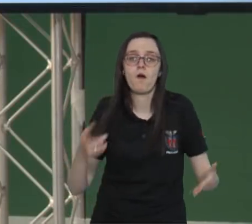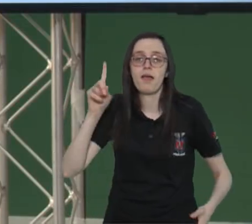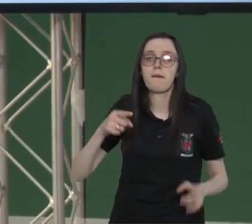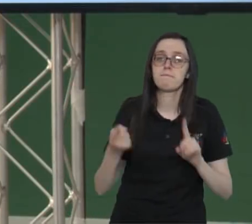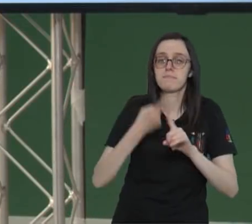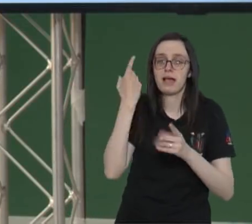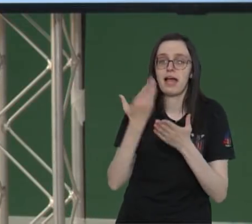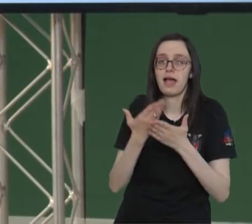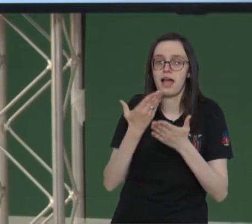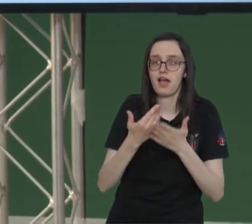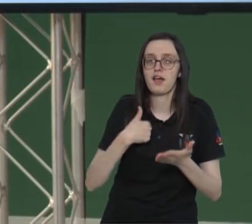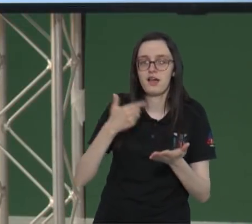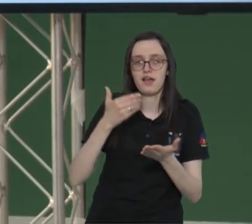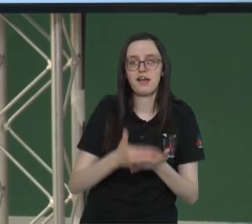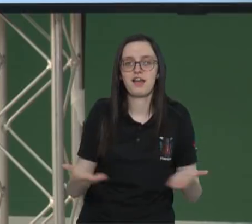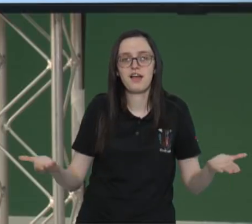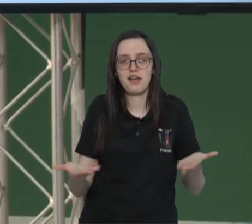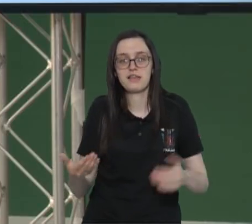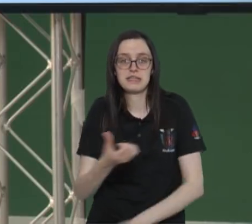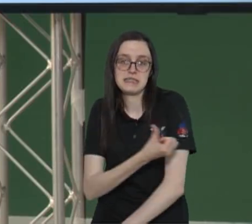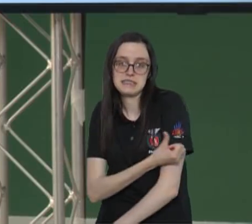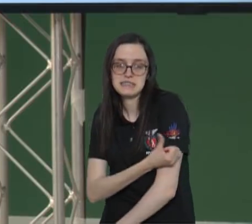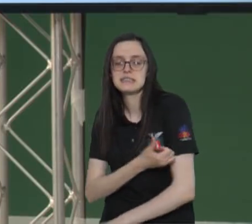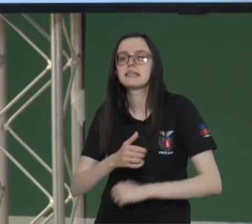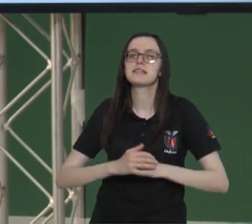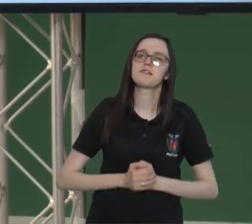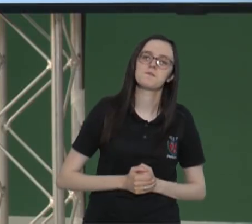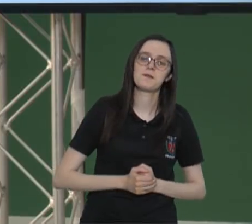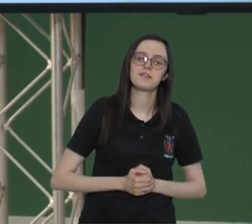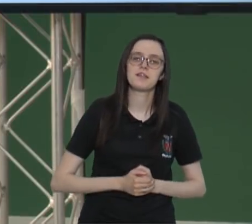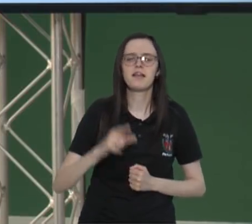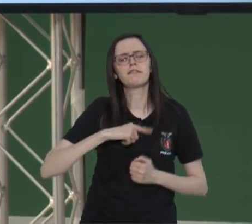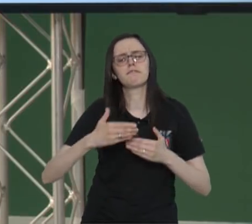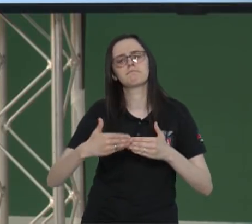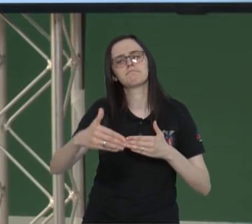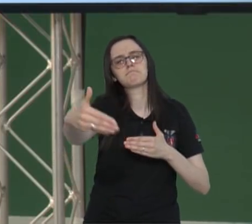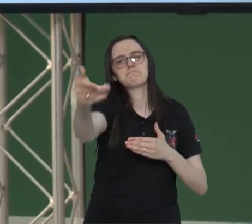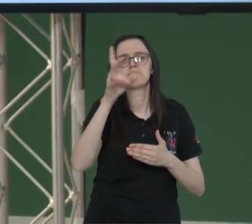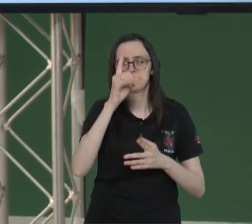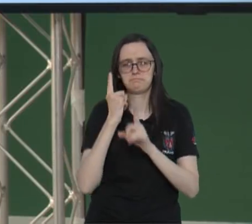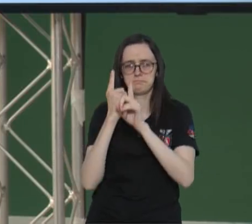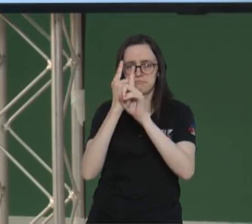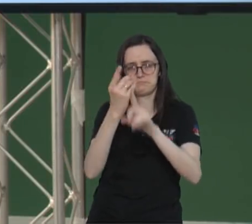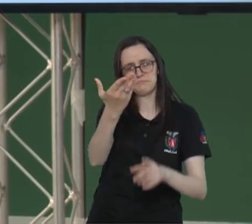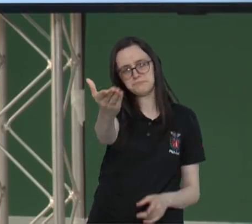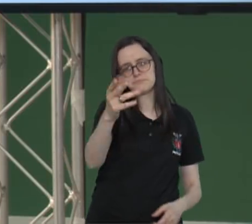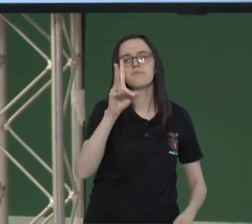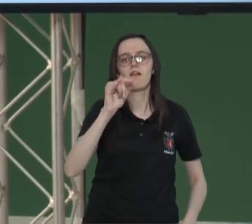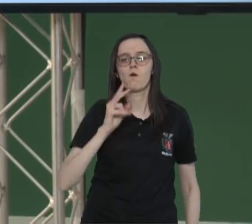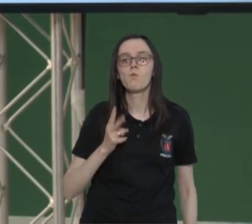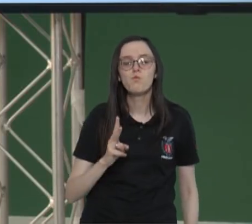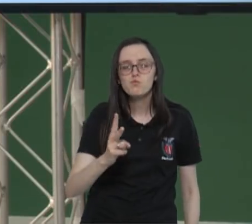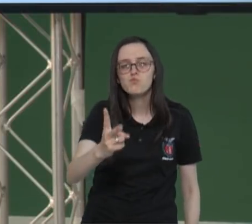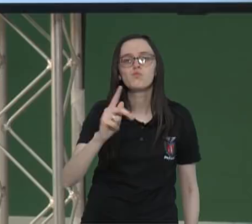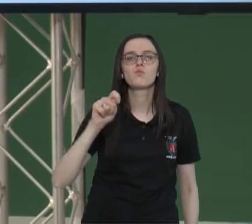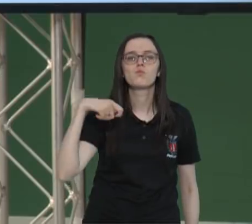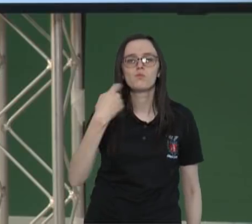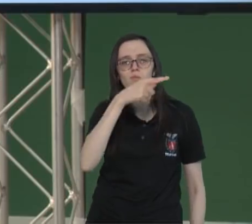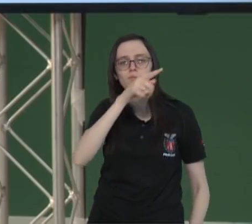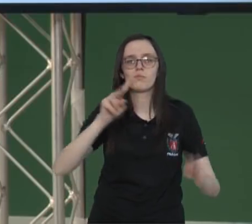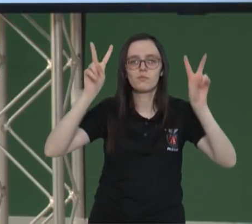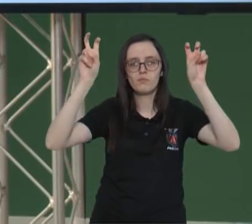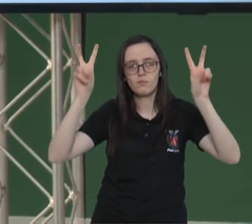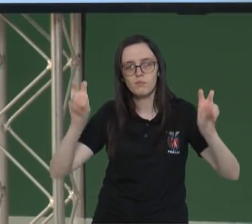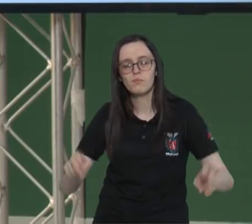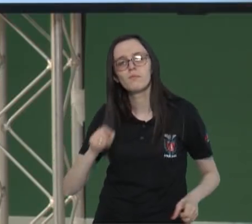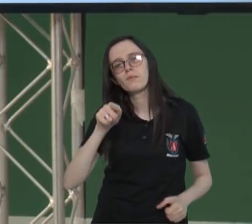primeira aula, né? Eu estou começando agora aqui no 6º ano. Teremos mais alguns encontros aí, vamos continuar com